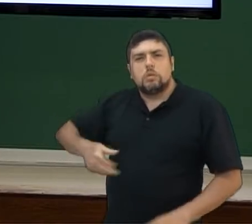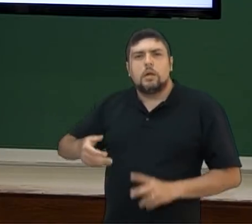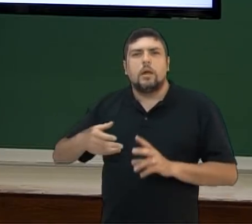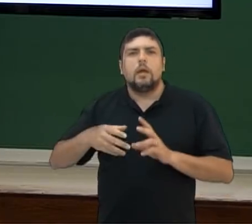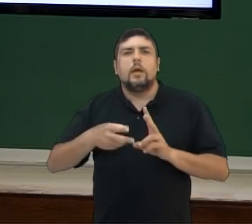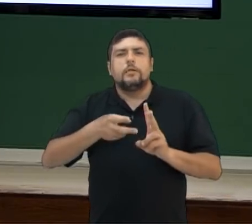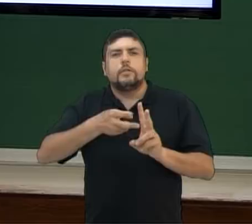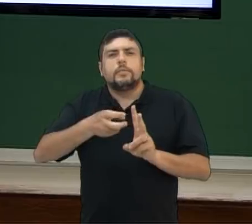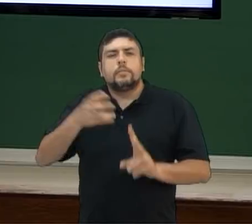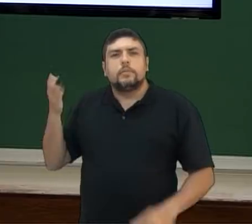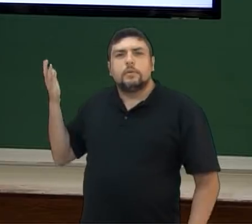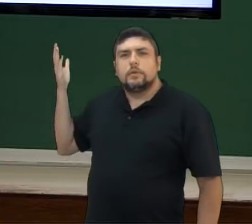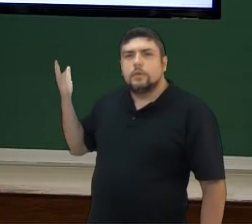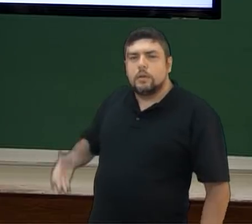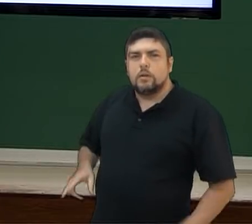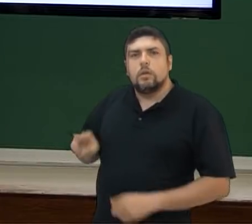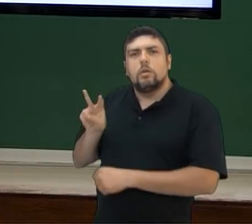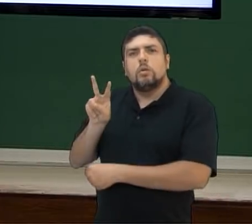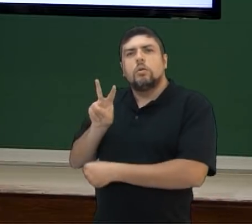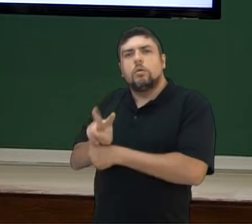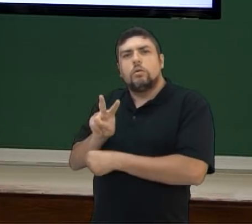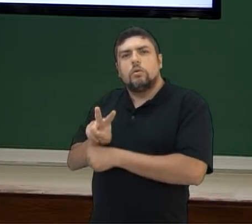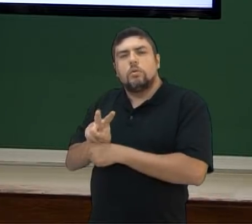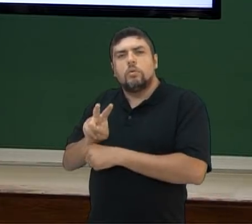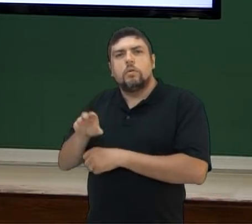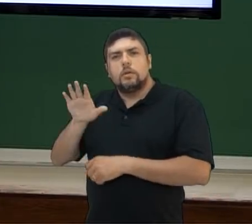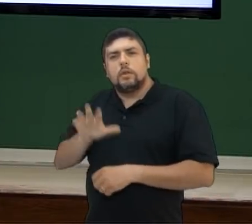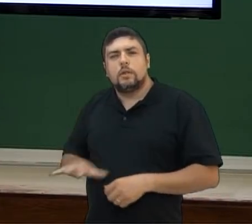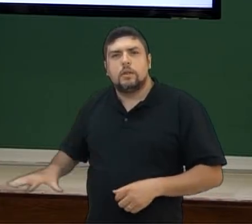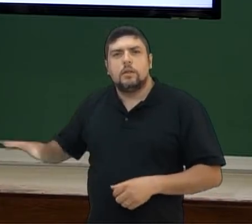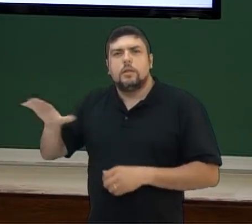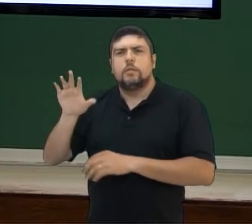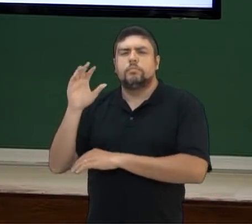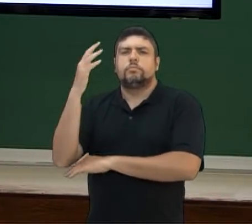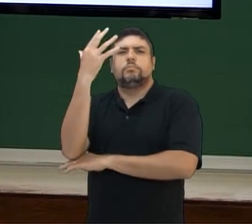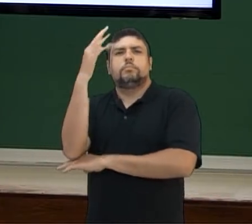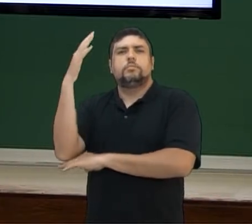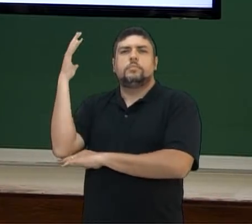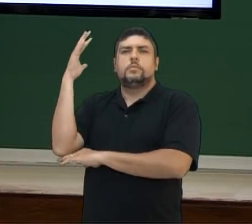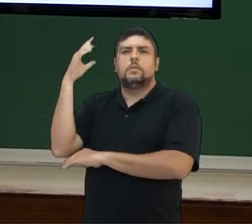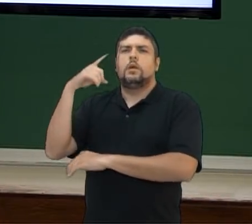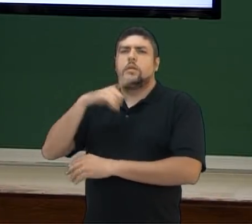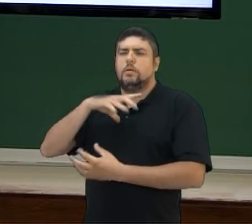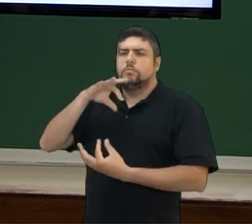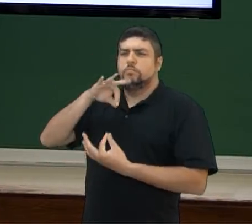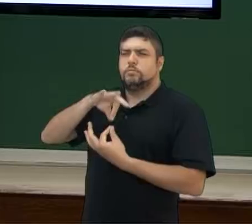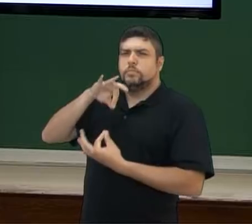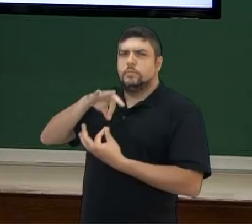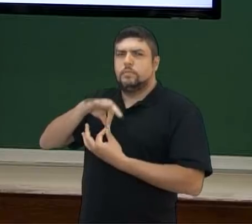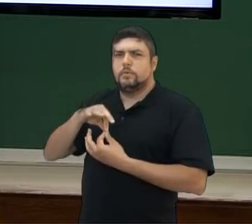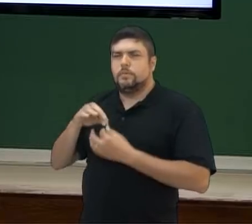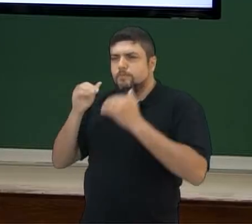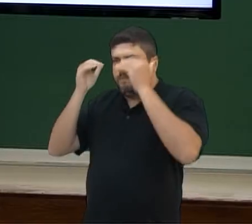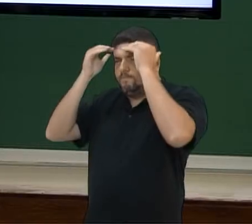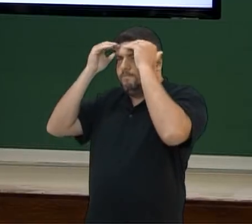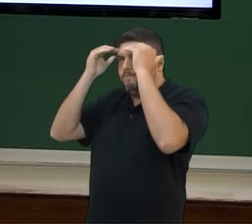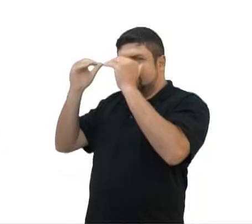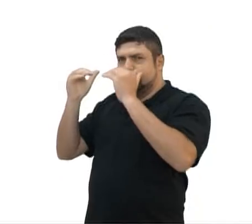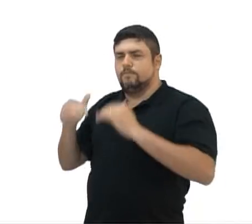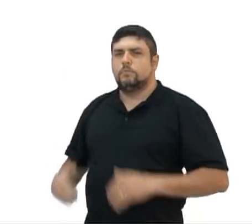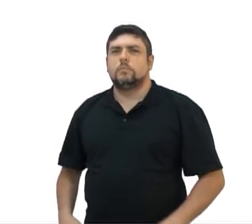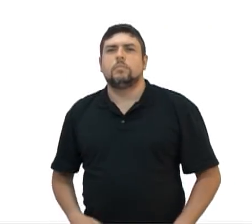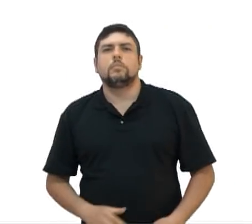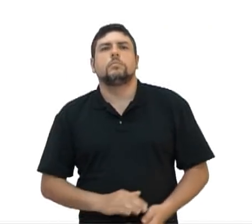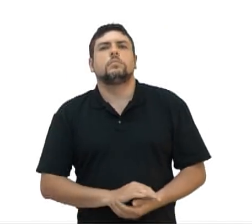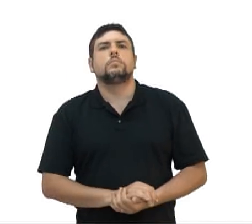natural. E para eles, montanhas, rios, animais, todos têm espírito, são sagrados e merecem reverência.